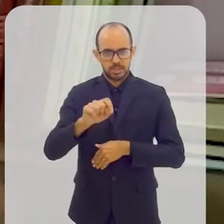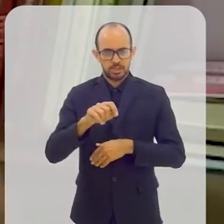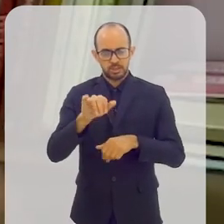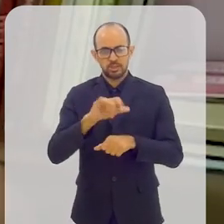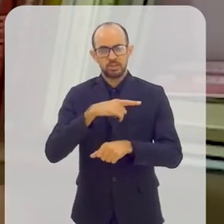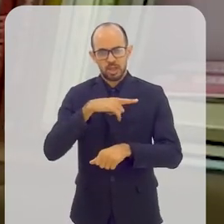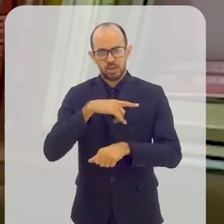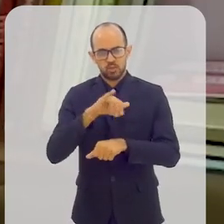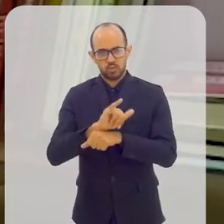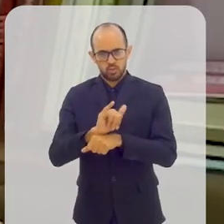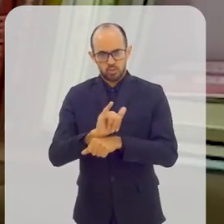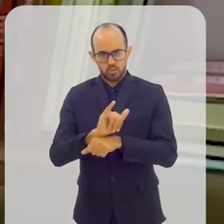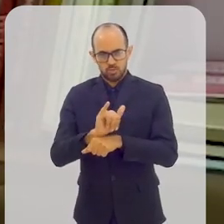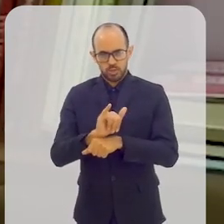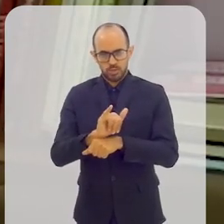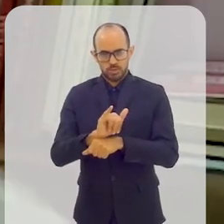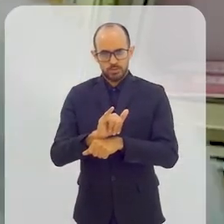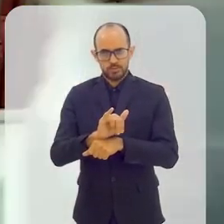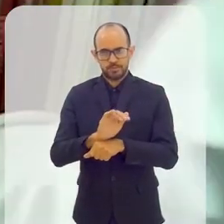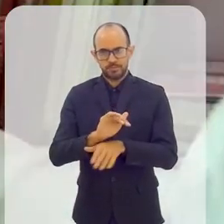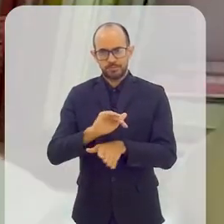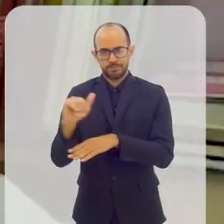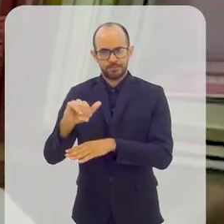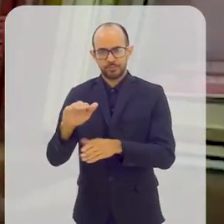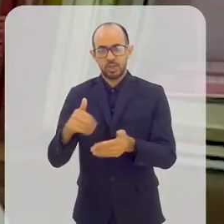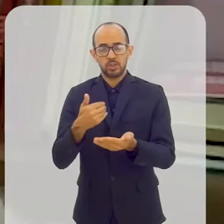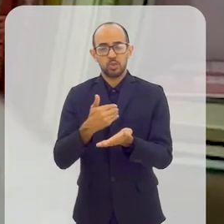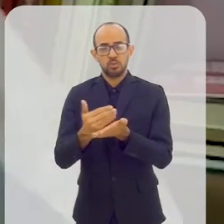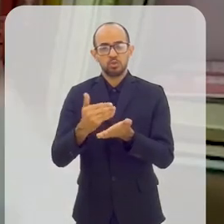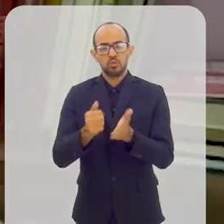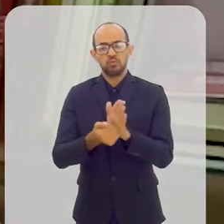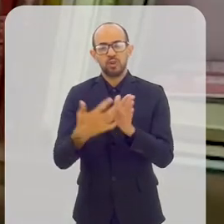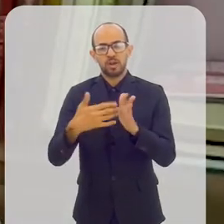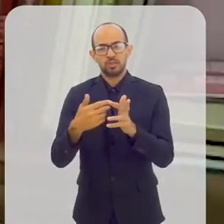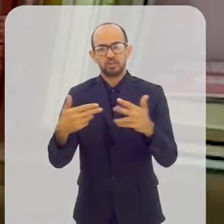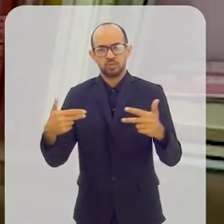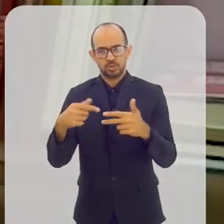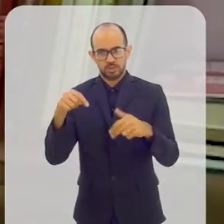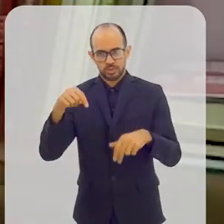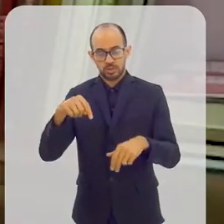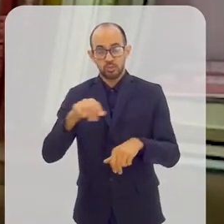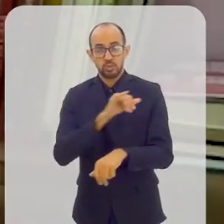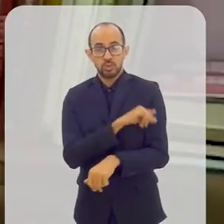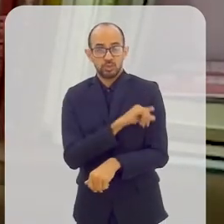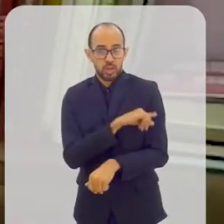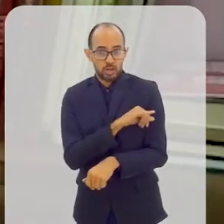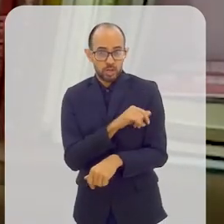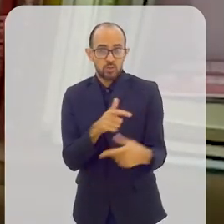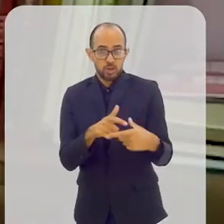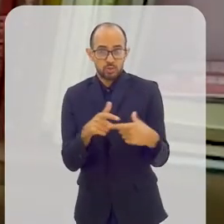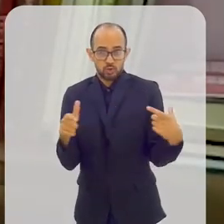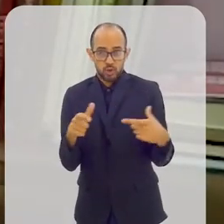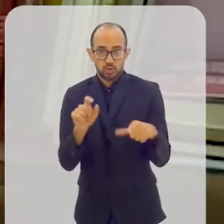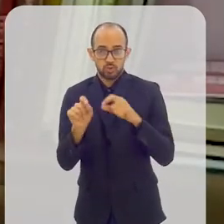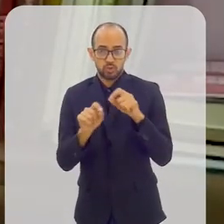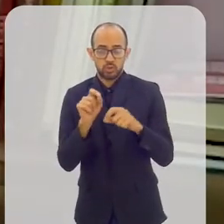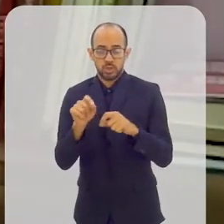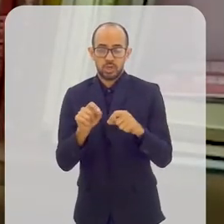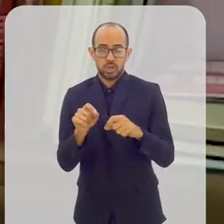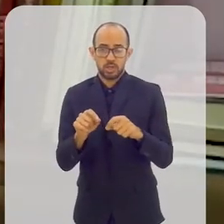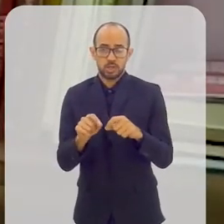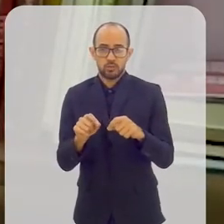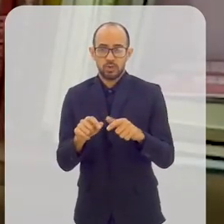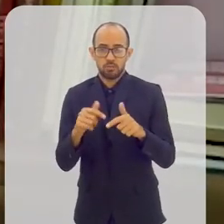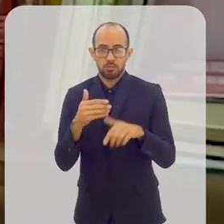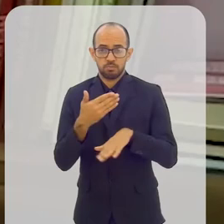desse processo, nós começamos a ter diversas coisas no país inteiro. E no Rio de Janeiro, nós tivemos a sorte disso ser